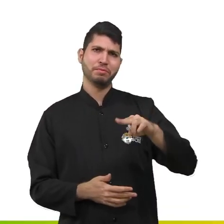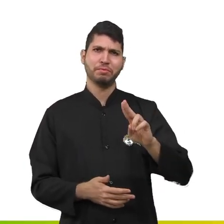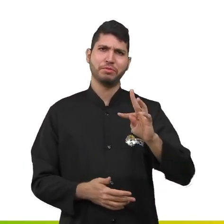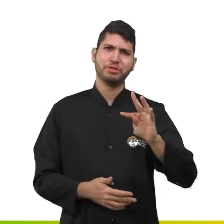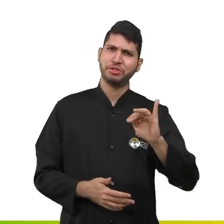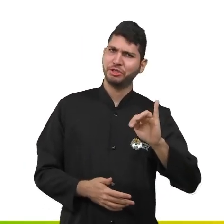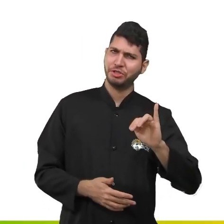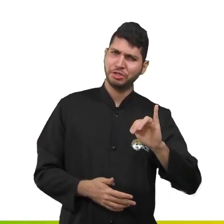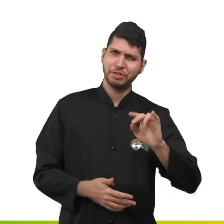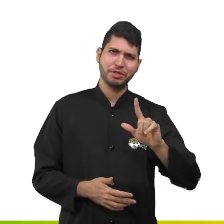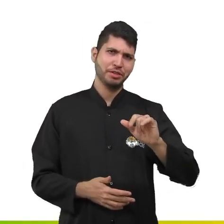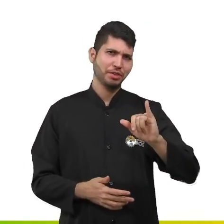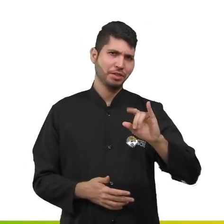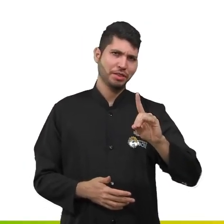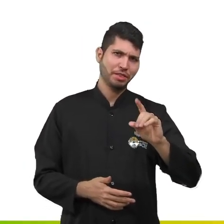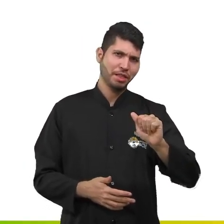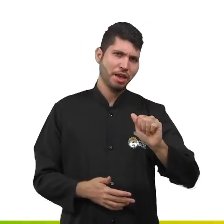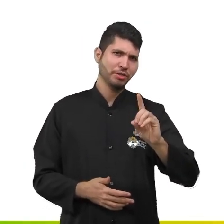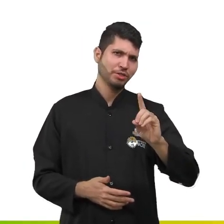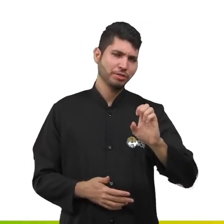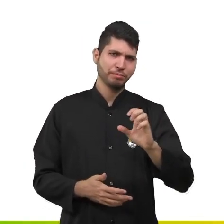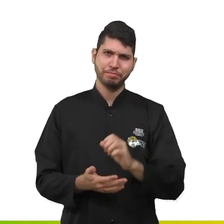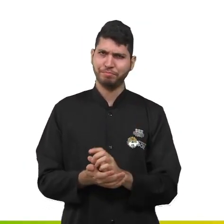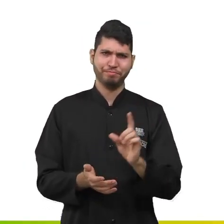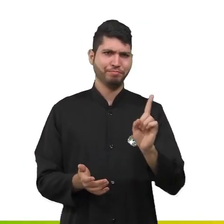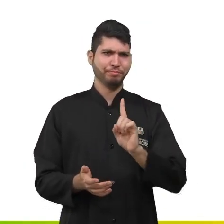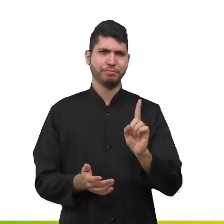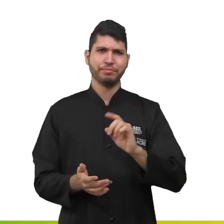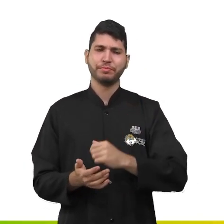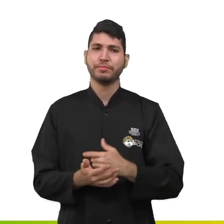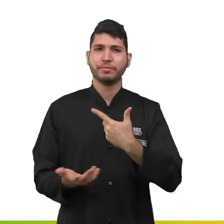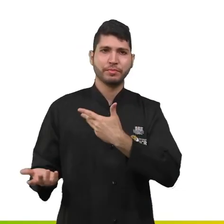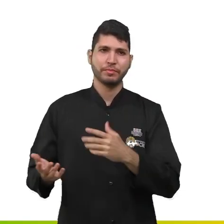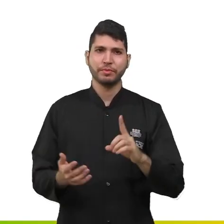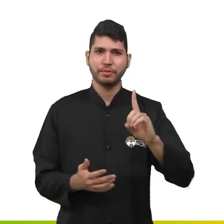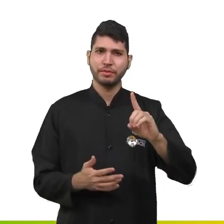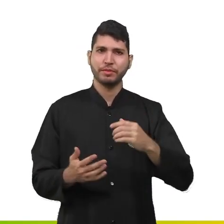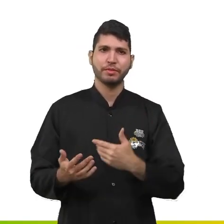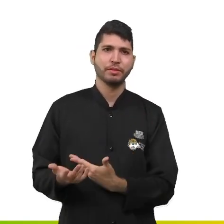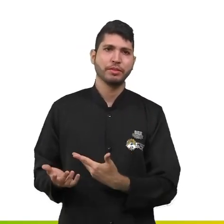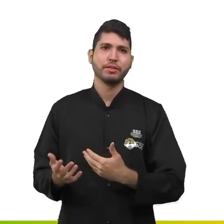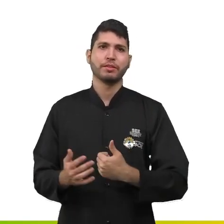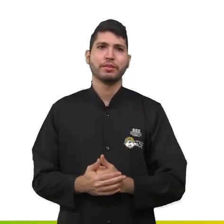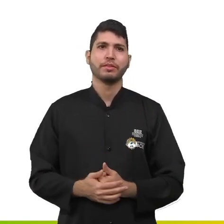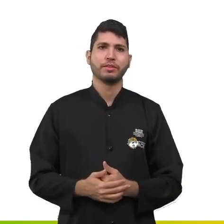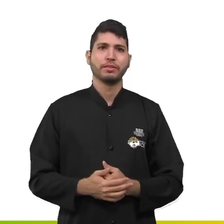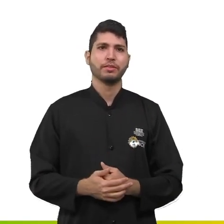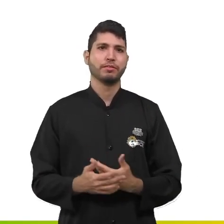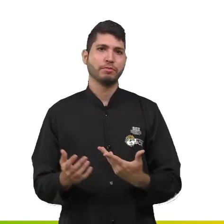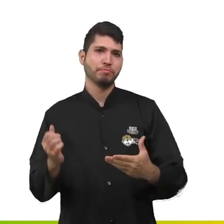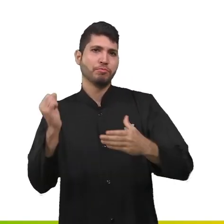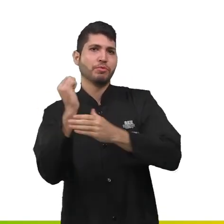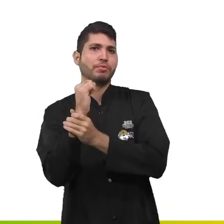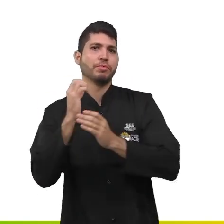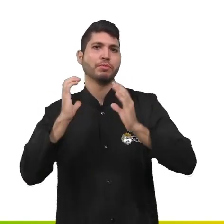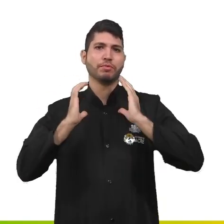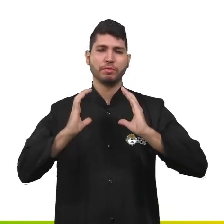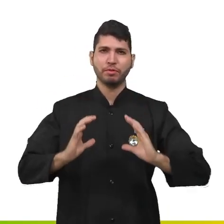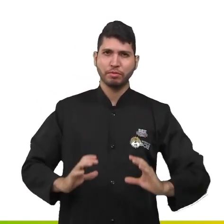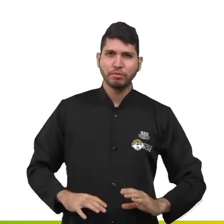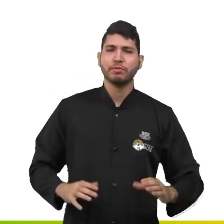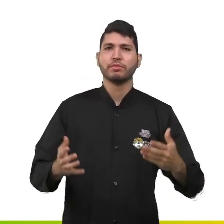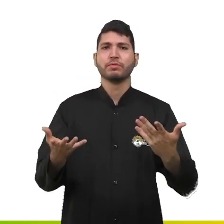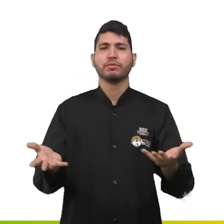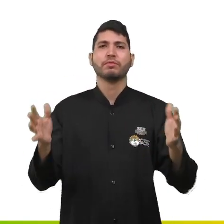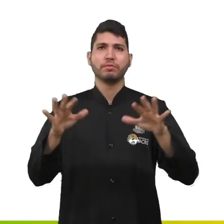está errada mesmo, então tá aí, gabarito D, a capacidade dos projetos sociais em promover cidadania e